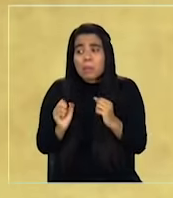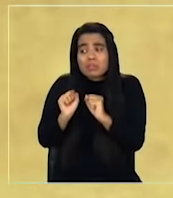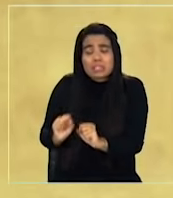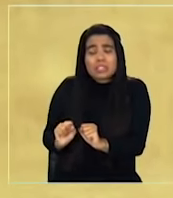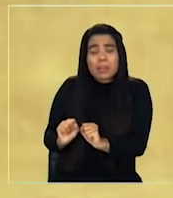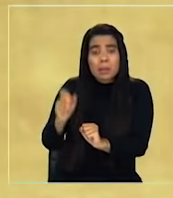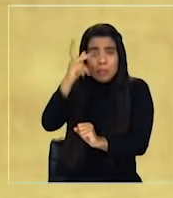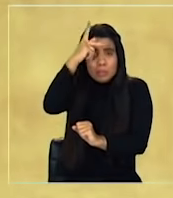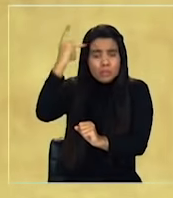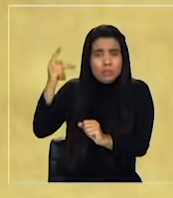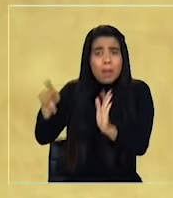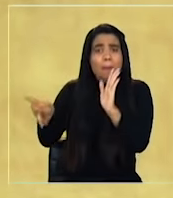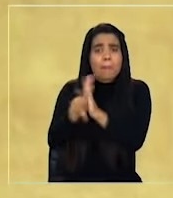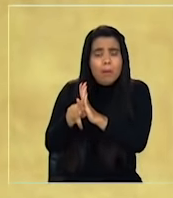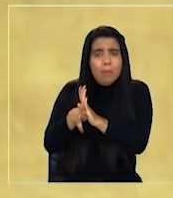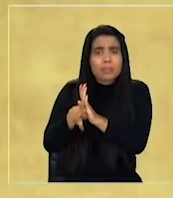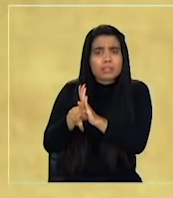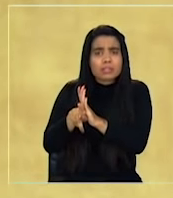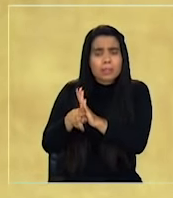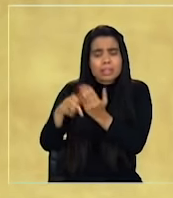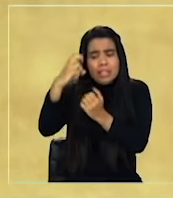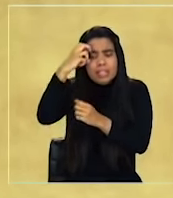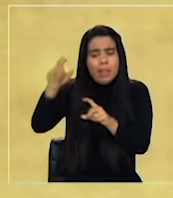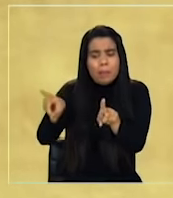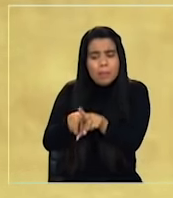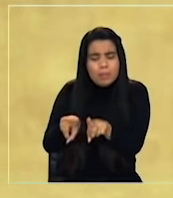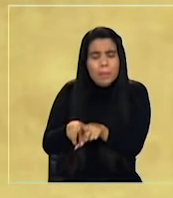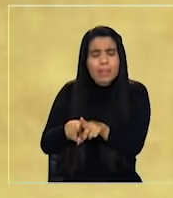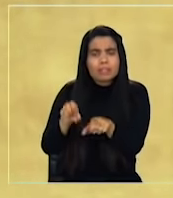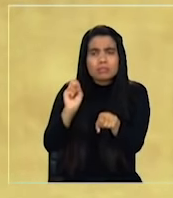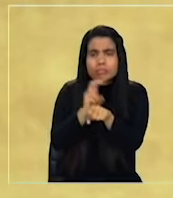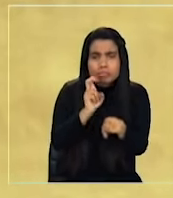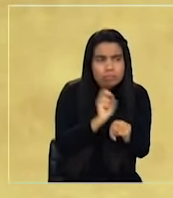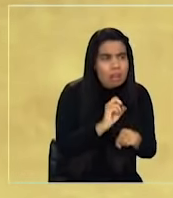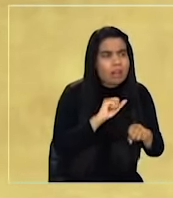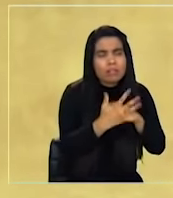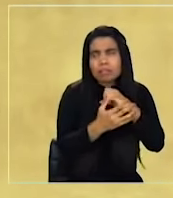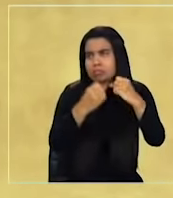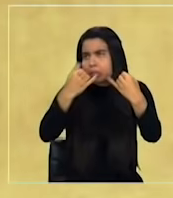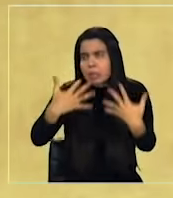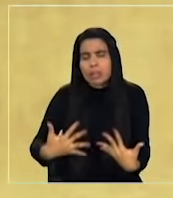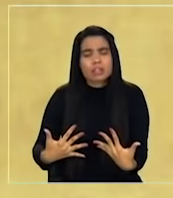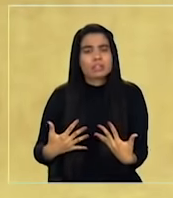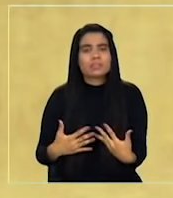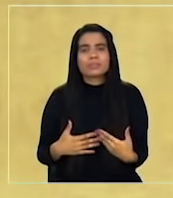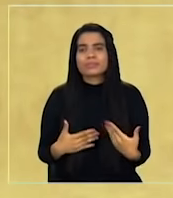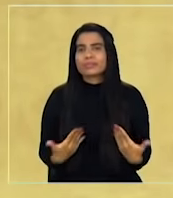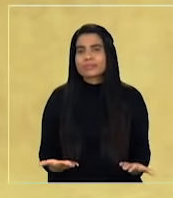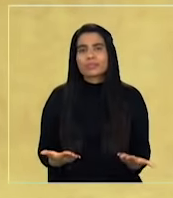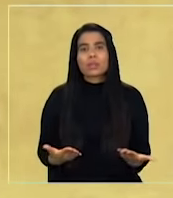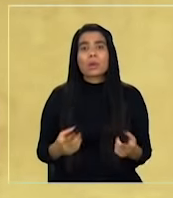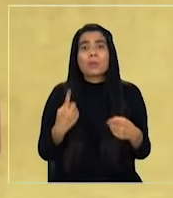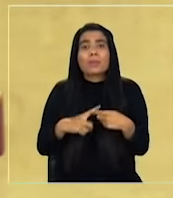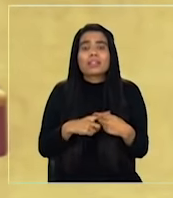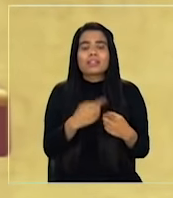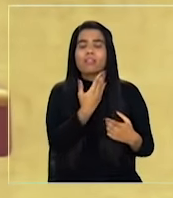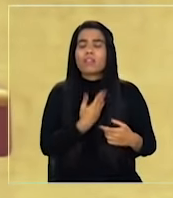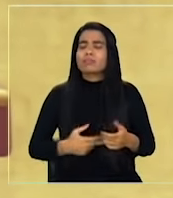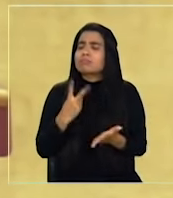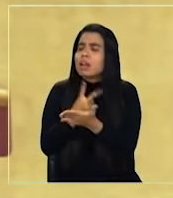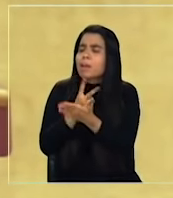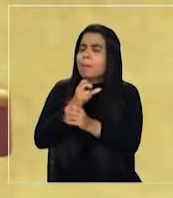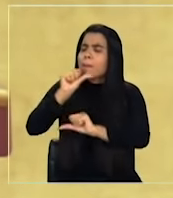eles estão mudando toda hora. Você vai ouvir tudo, mas com uma pitada de sal. Você vai ouvir tudo